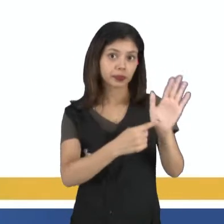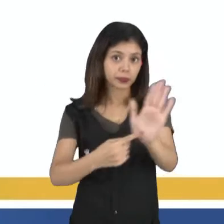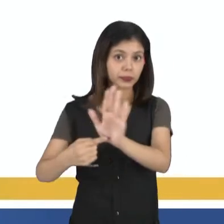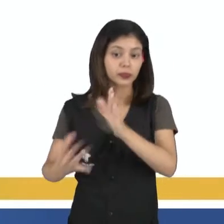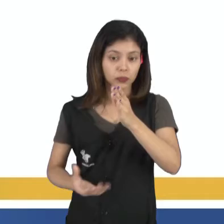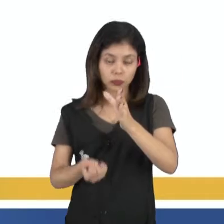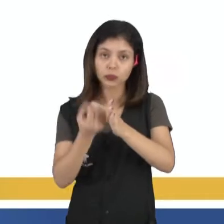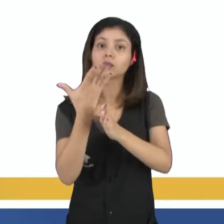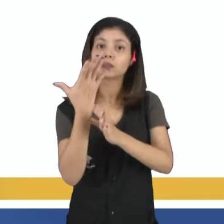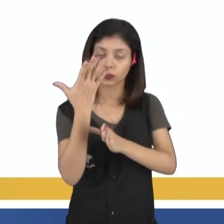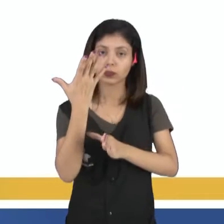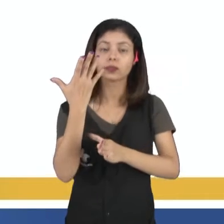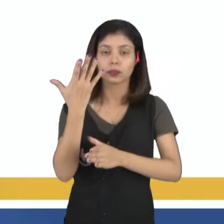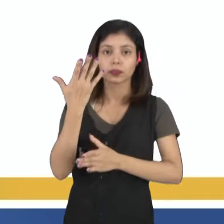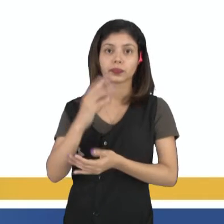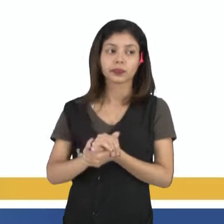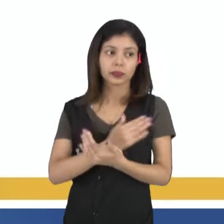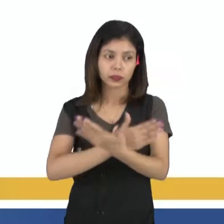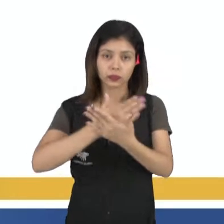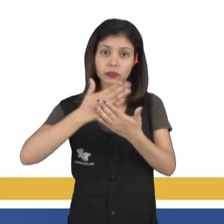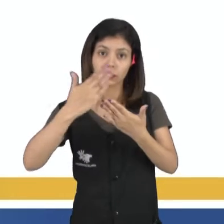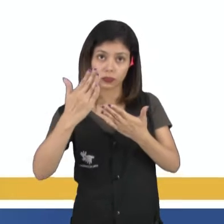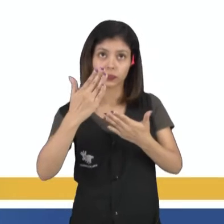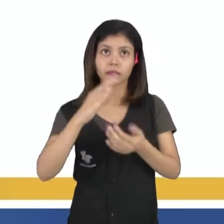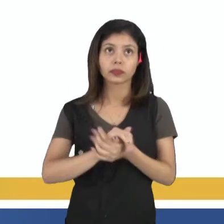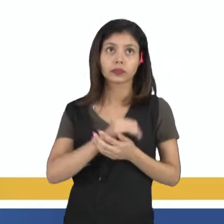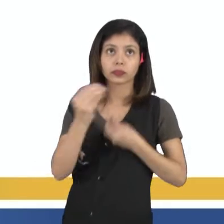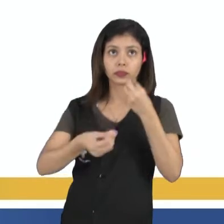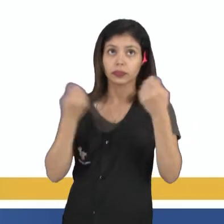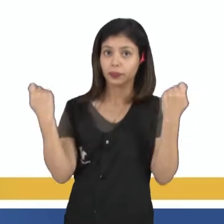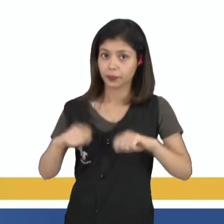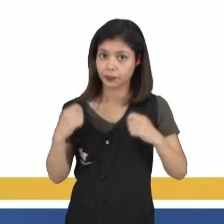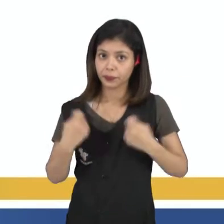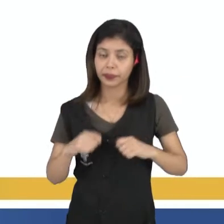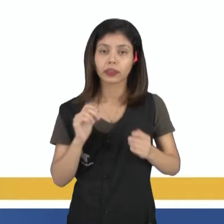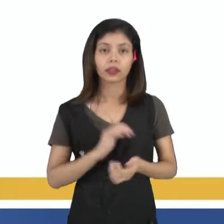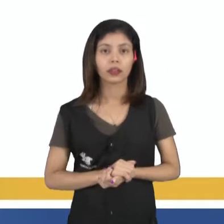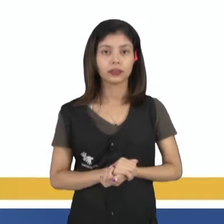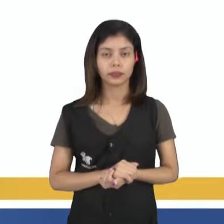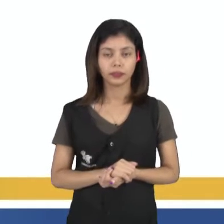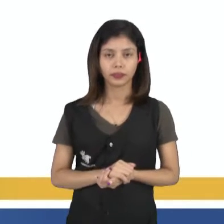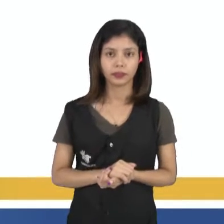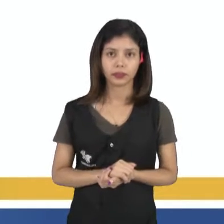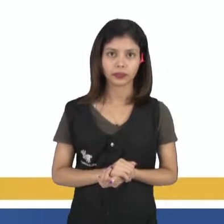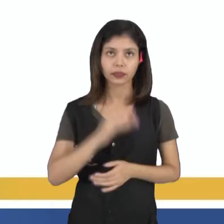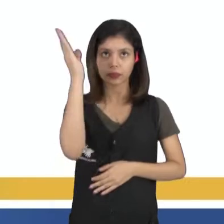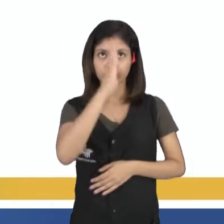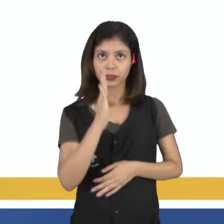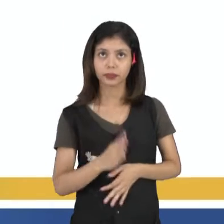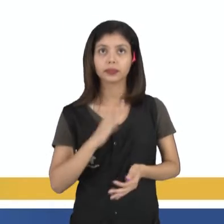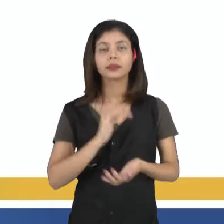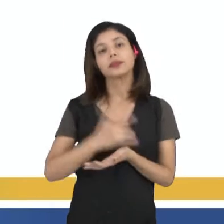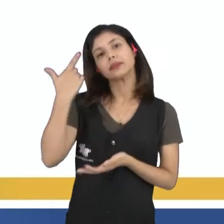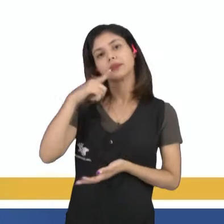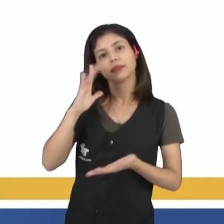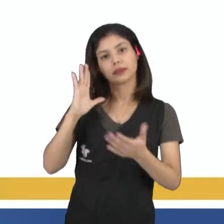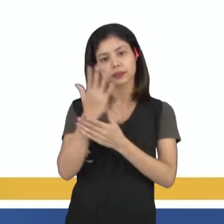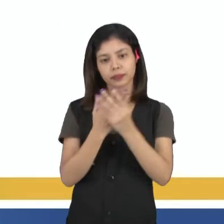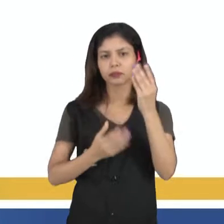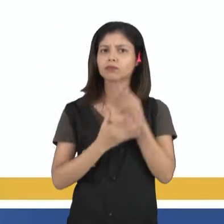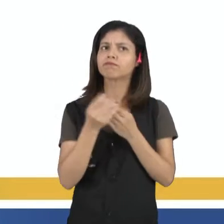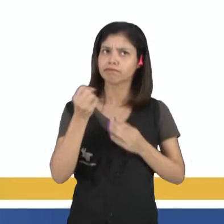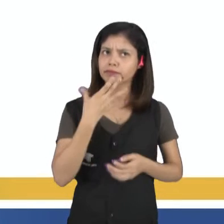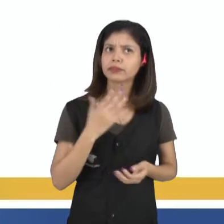eles ele surgem inicialmente né com a necessidade de do Brasil com c o que